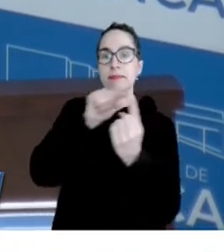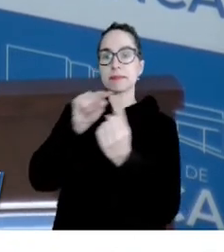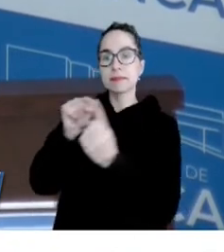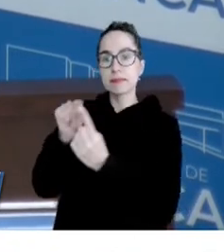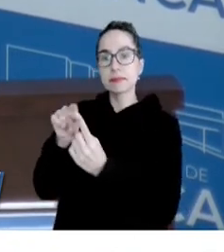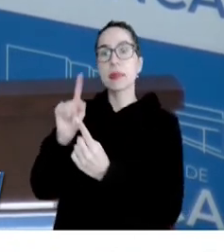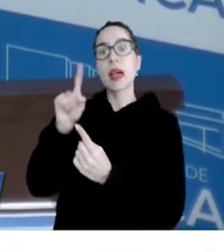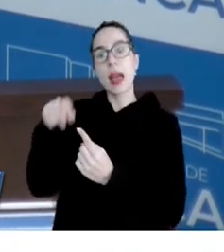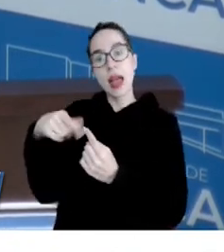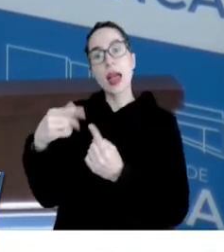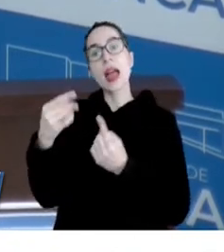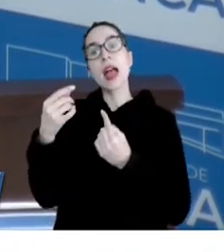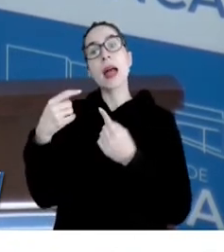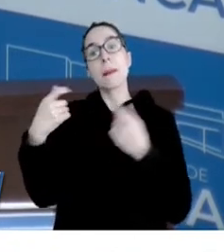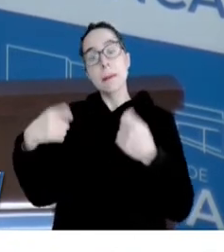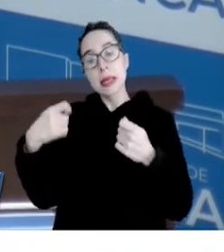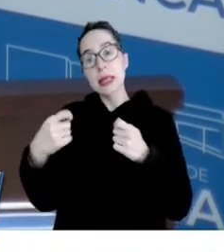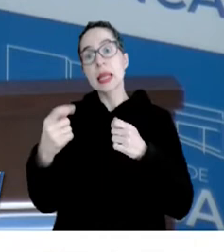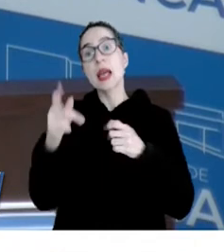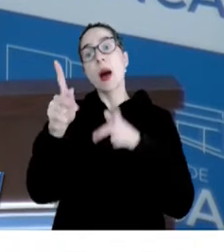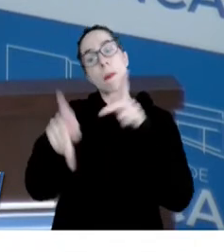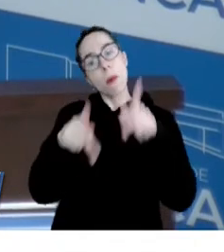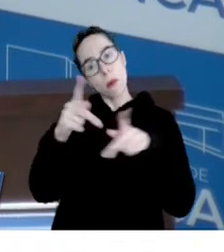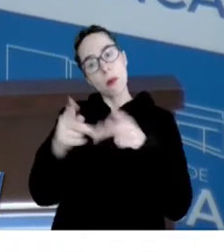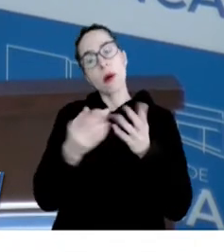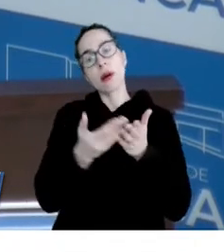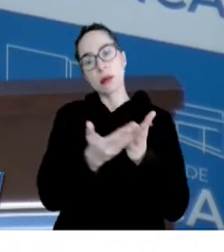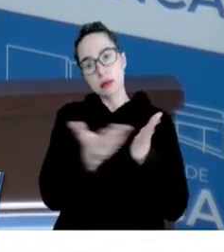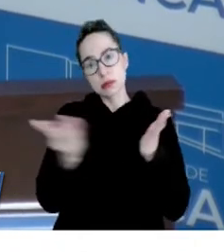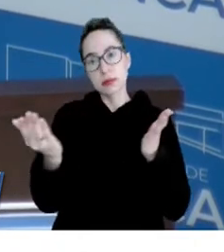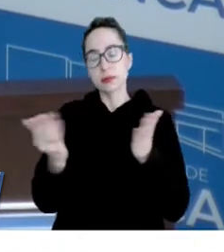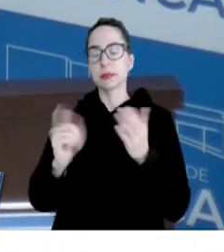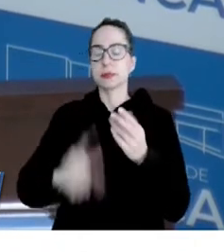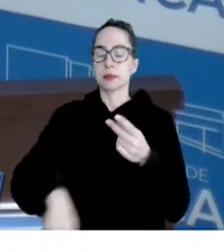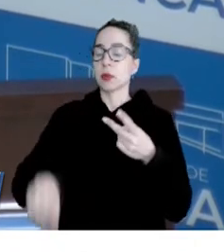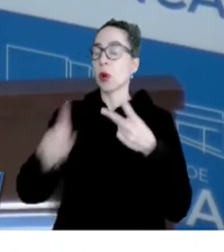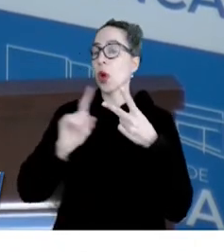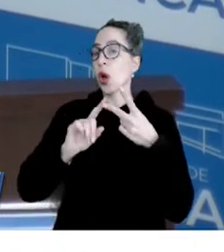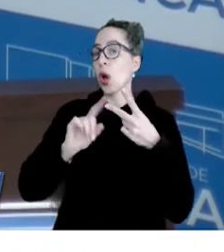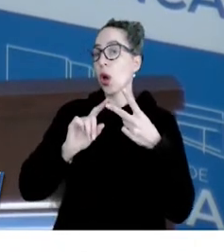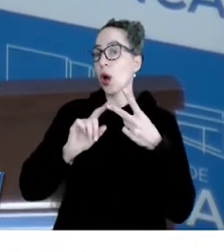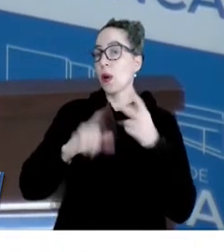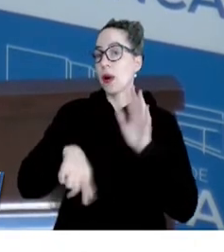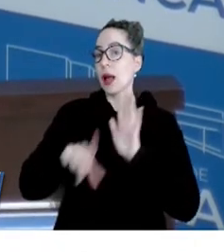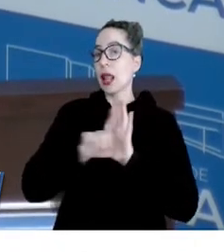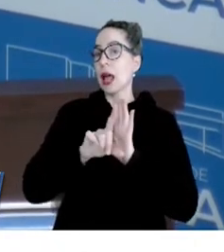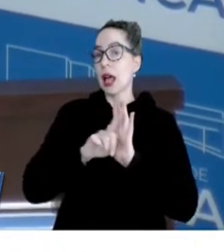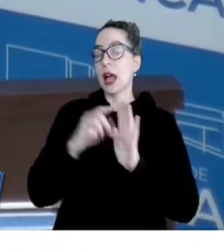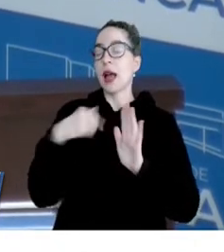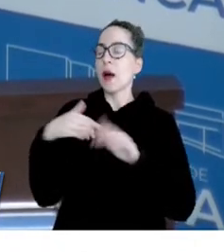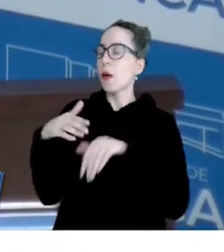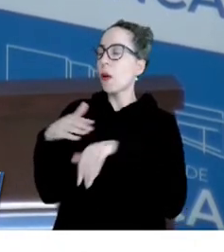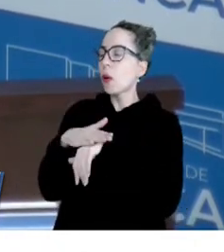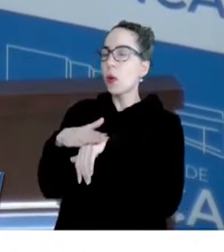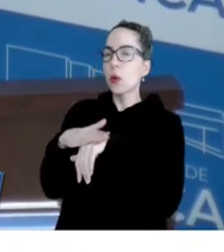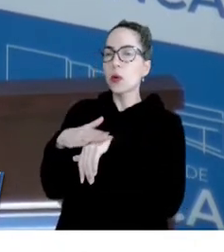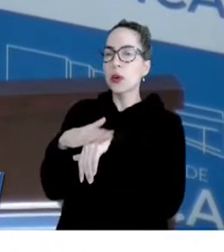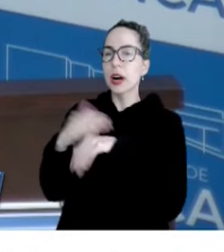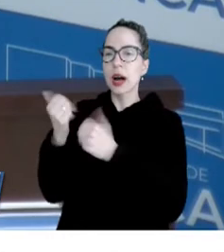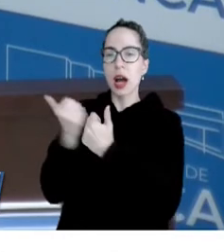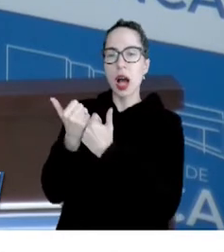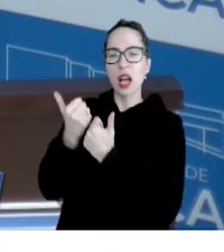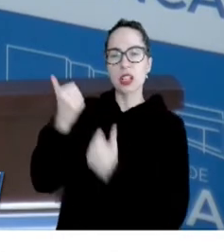quem precisa, que é a população de Franca. Uma outra lei que eu estive conversando também com a assessoria